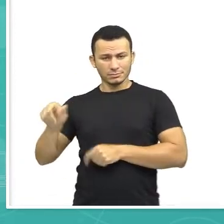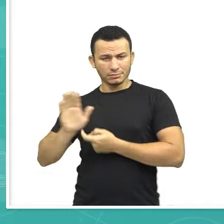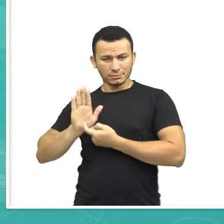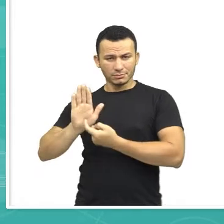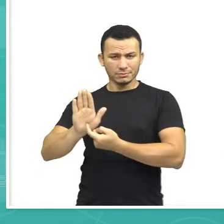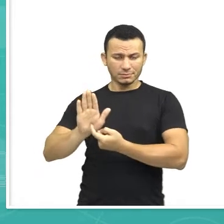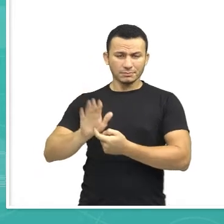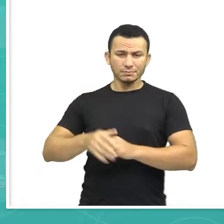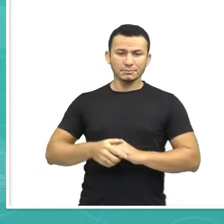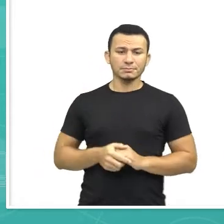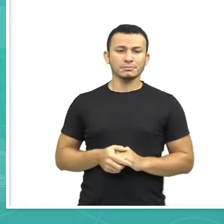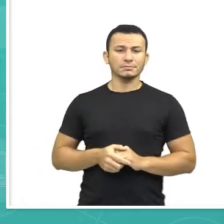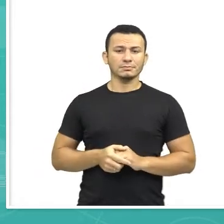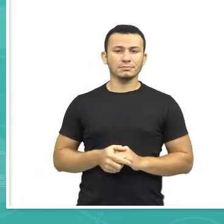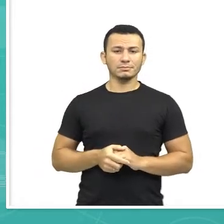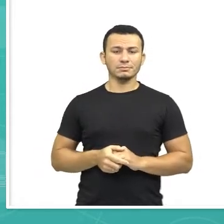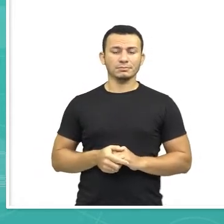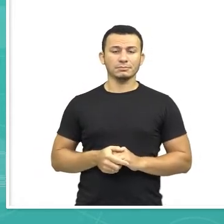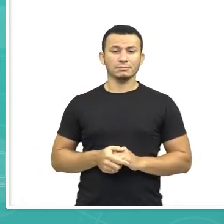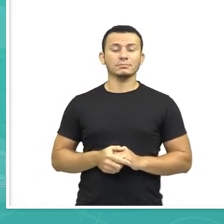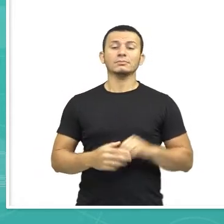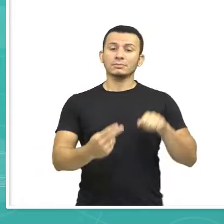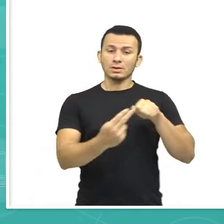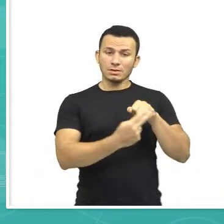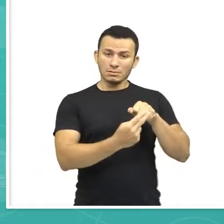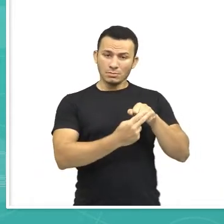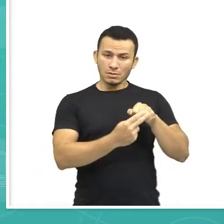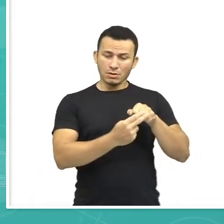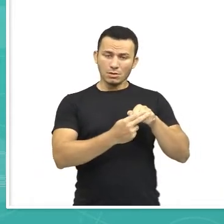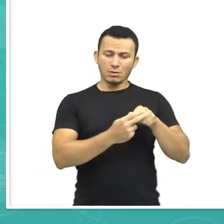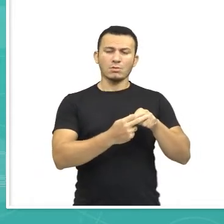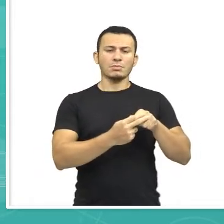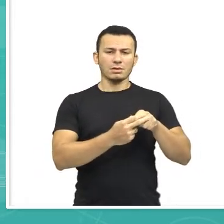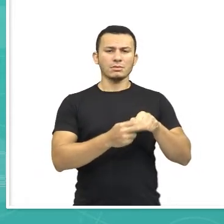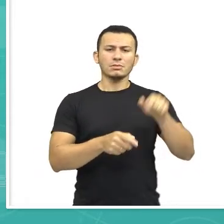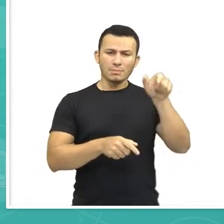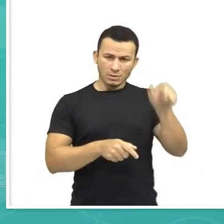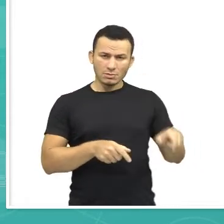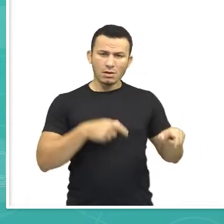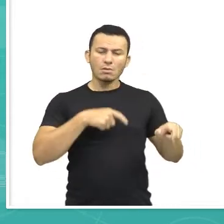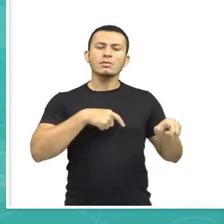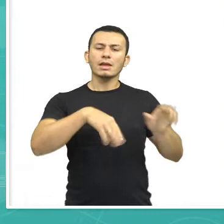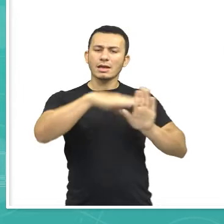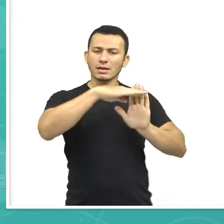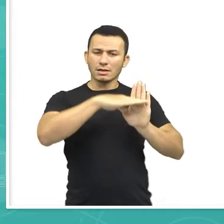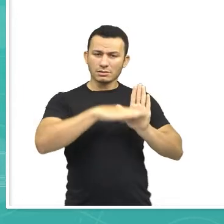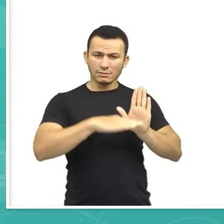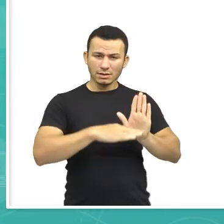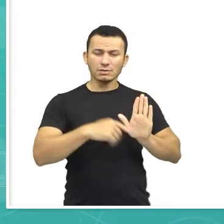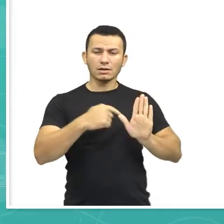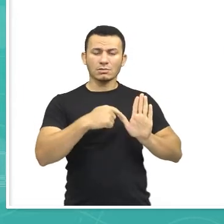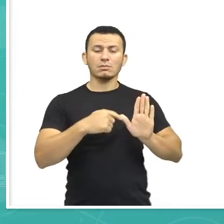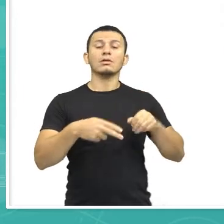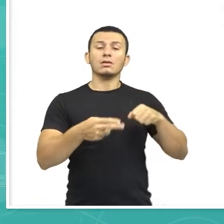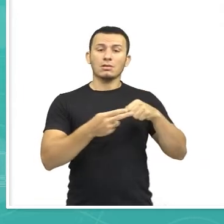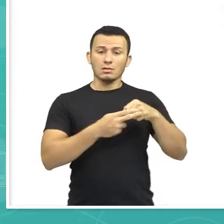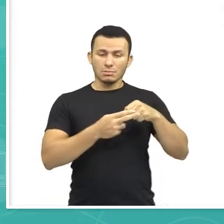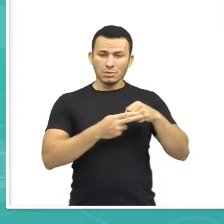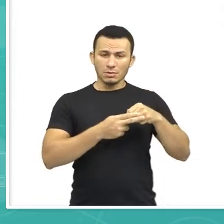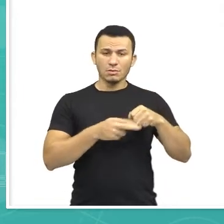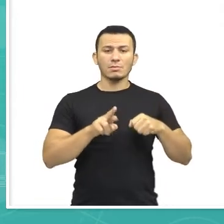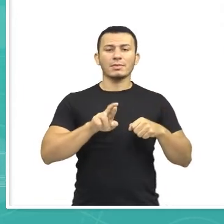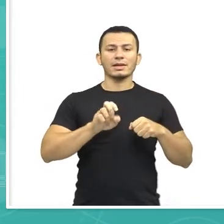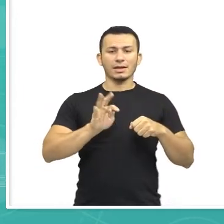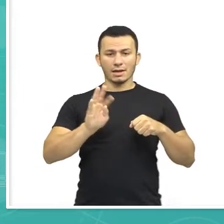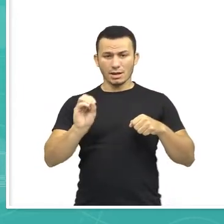seguinte. Indicam o seguinte, ó, os pronomes pessoais, eles classificam-se em pronomes do caso